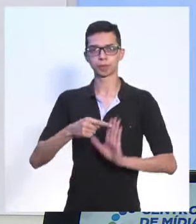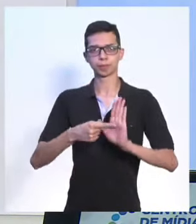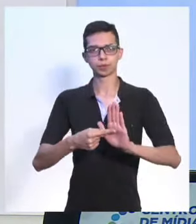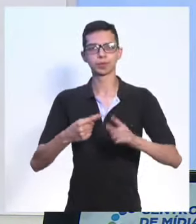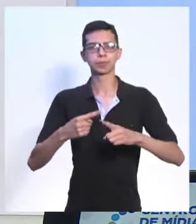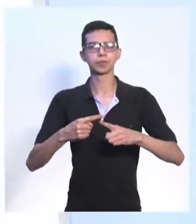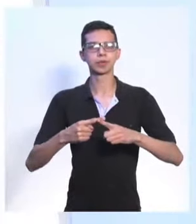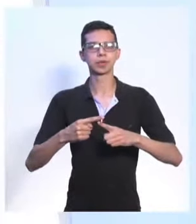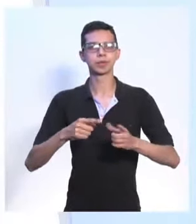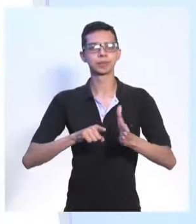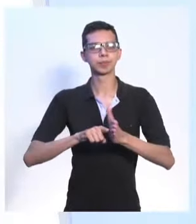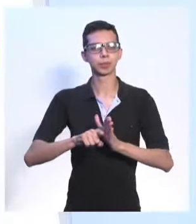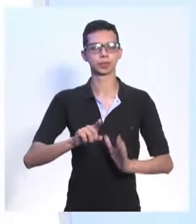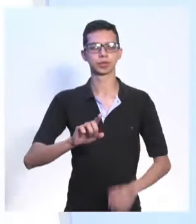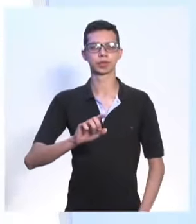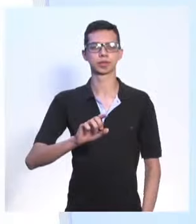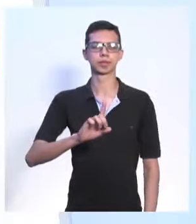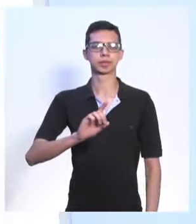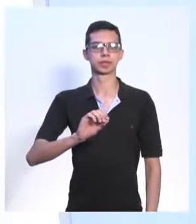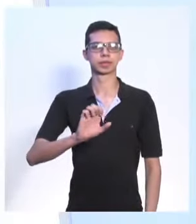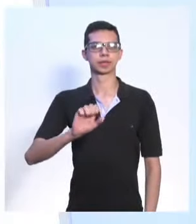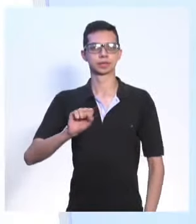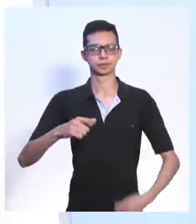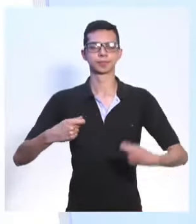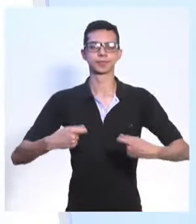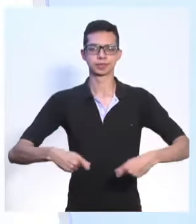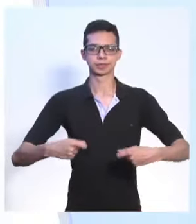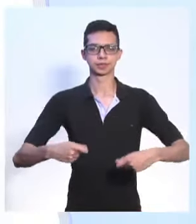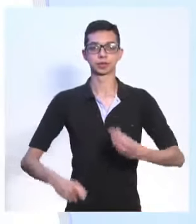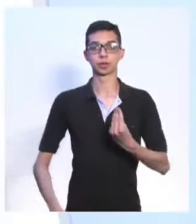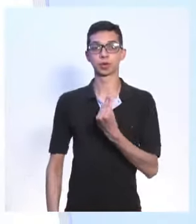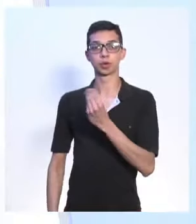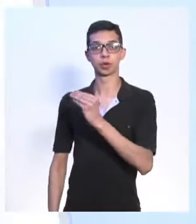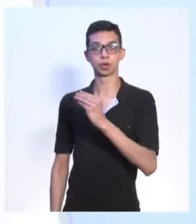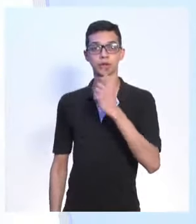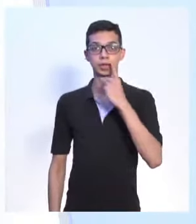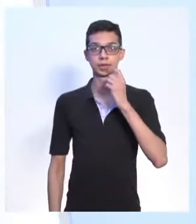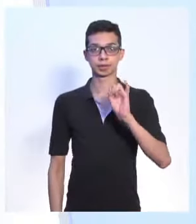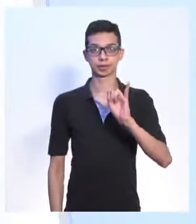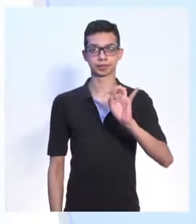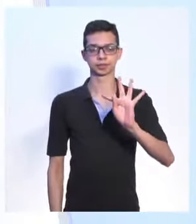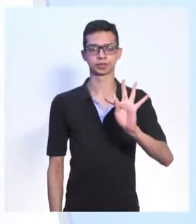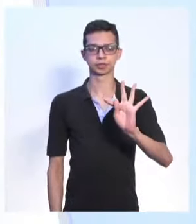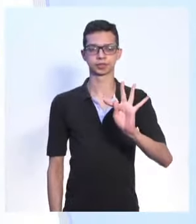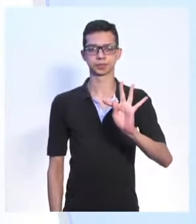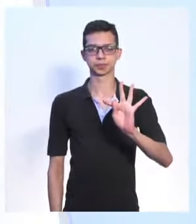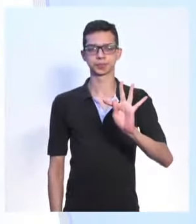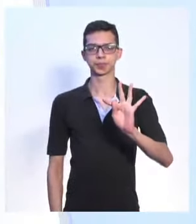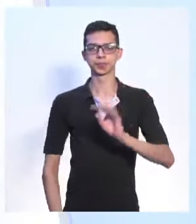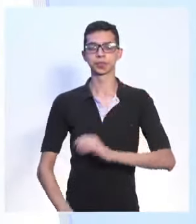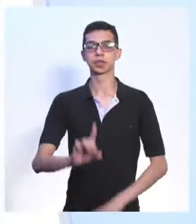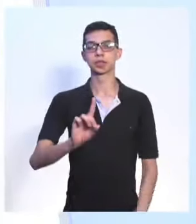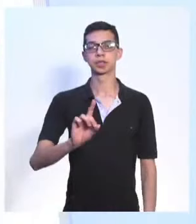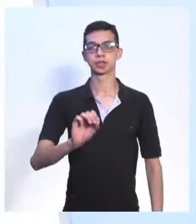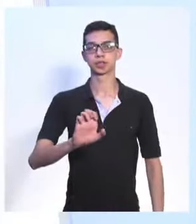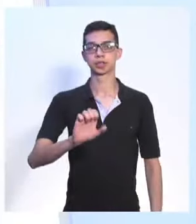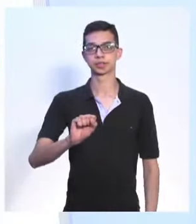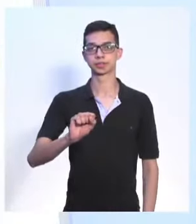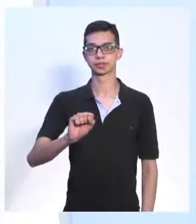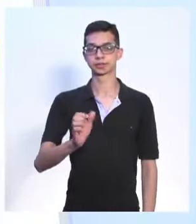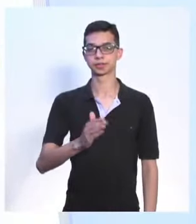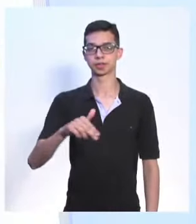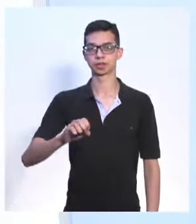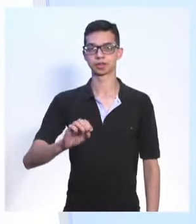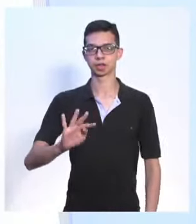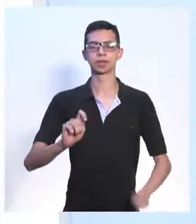aqui começando, vira uma perguntinha. Então, ó, vamos colocar um it aqui. It does not need, eu poderia ter colocado a forma... Forma